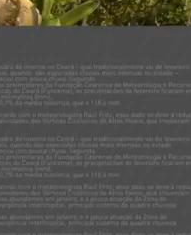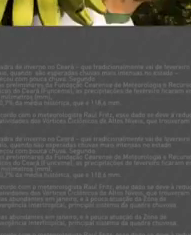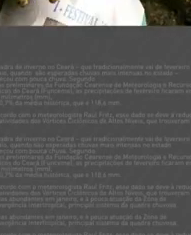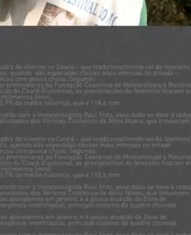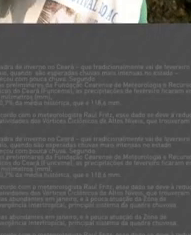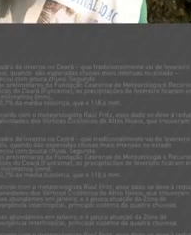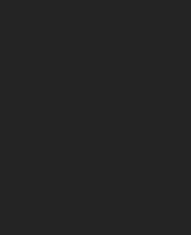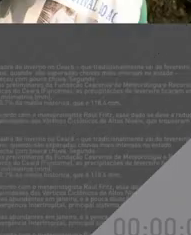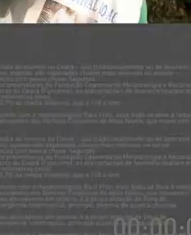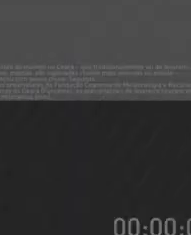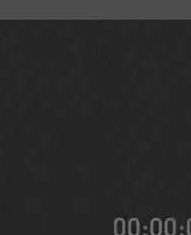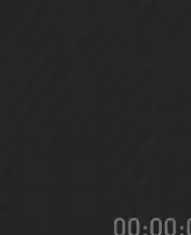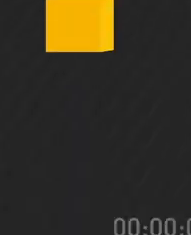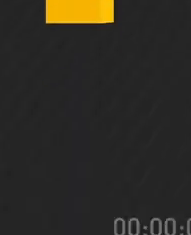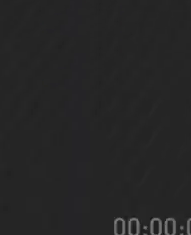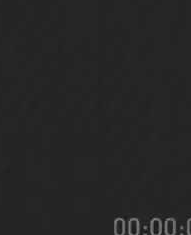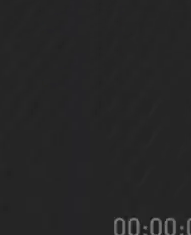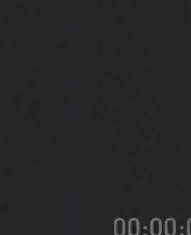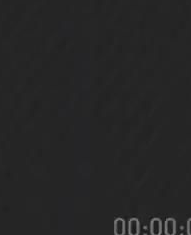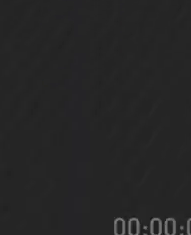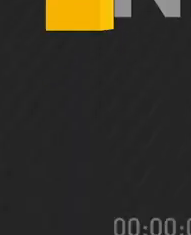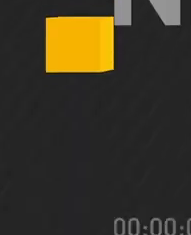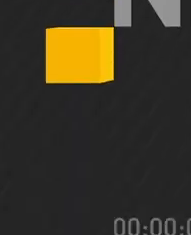Federal k